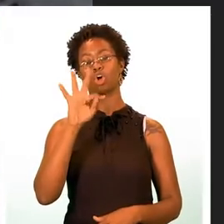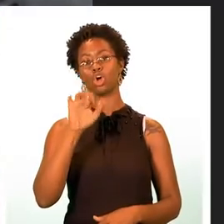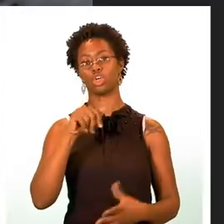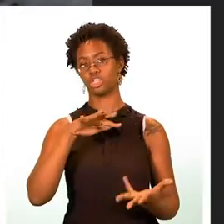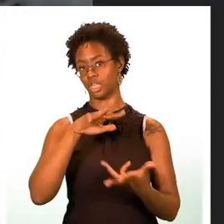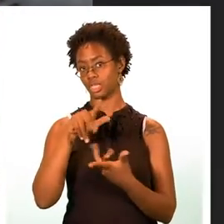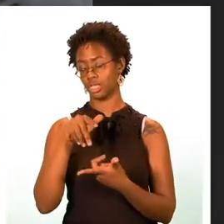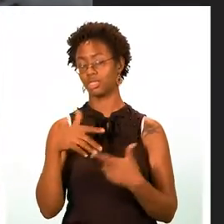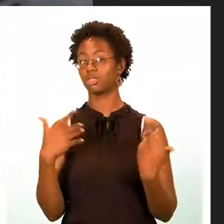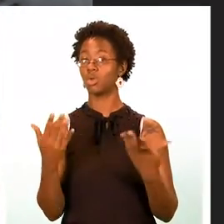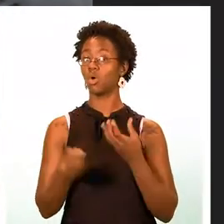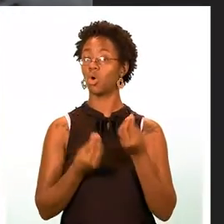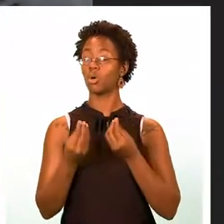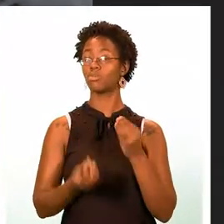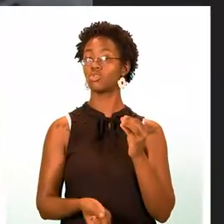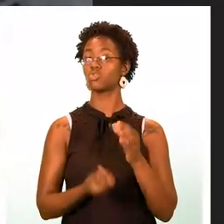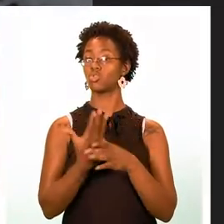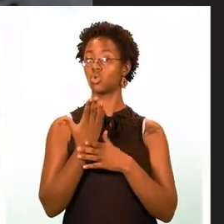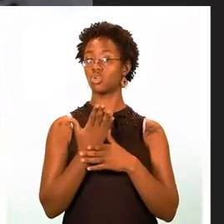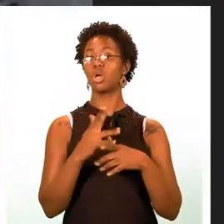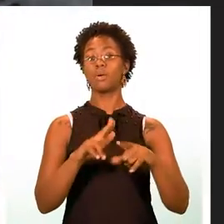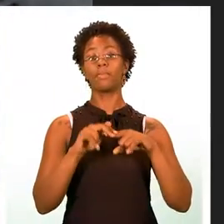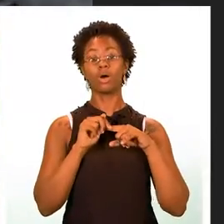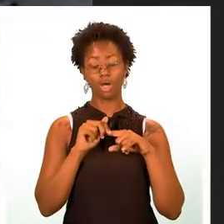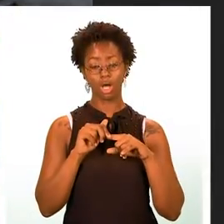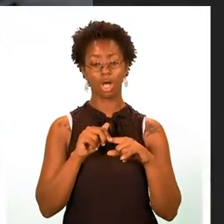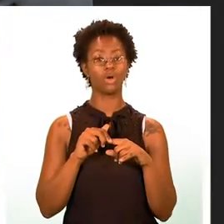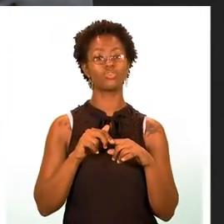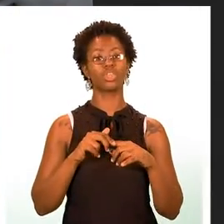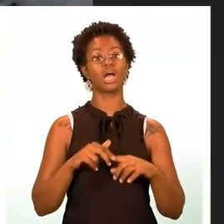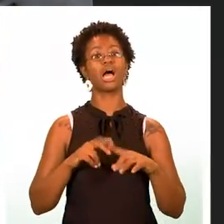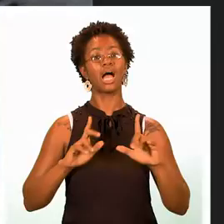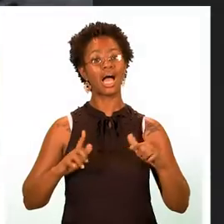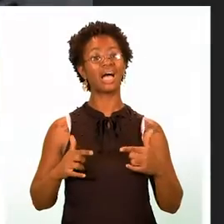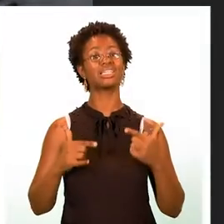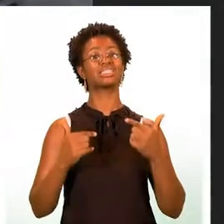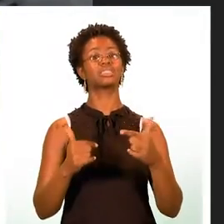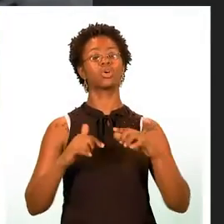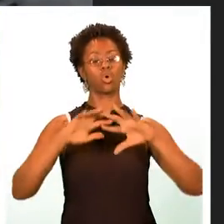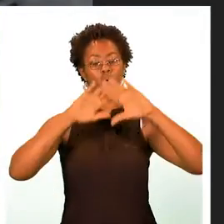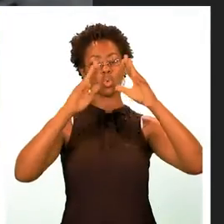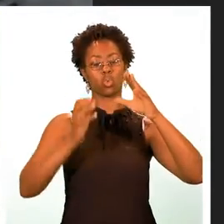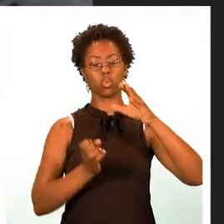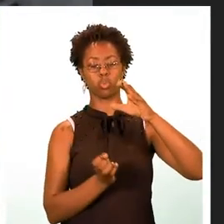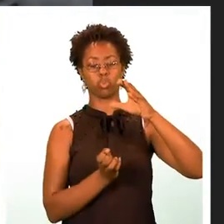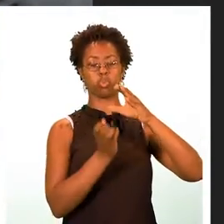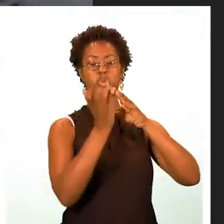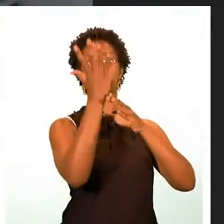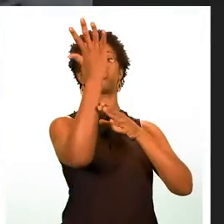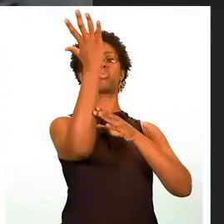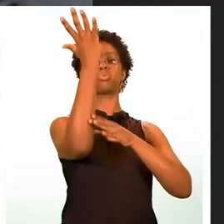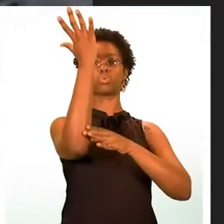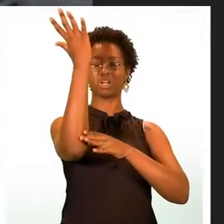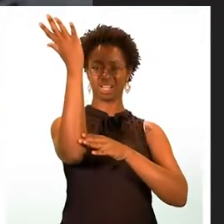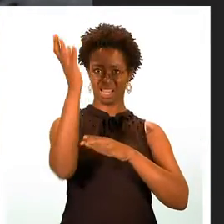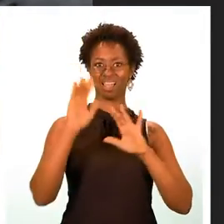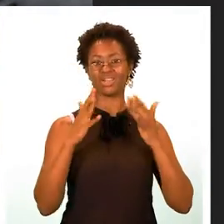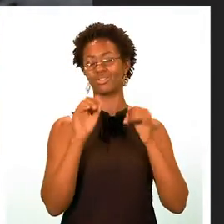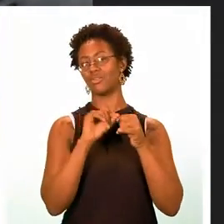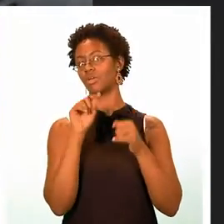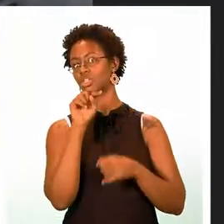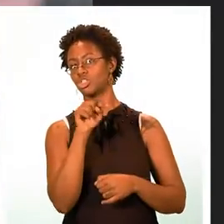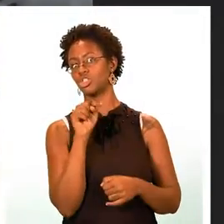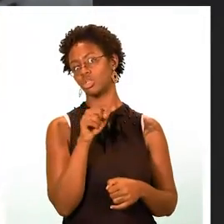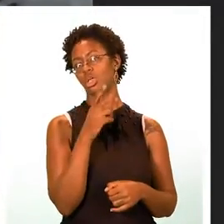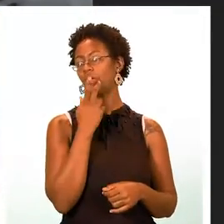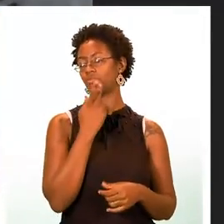ele surge na Terra? Ele surge expelido pela ação dos vulcões. Então, quando foi feito isso, e